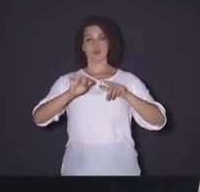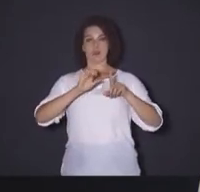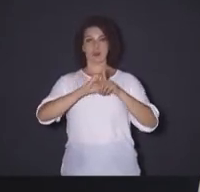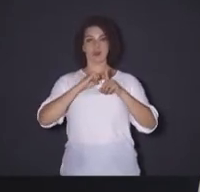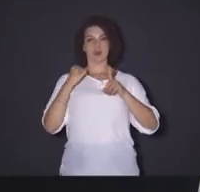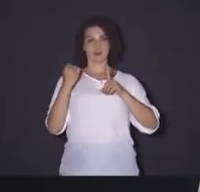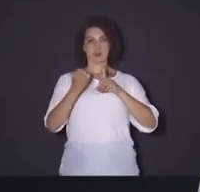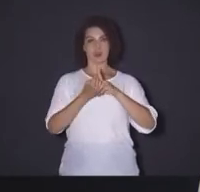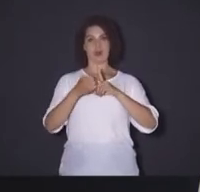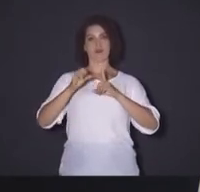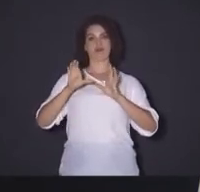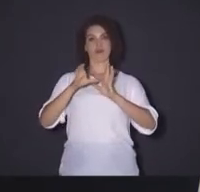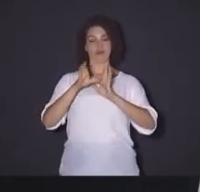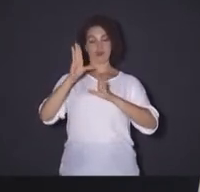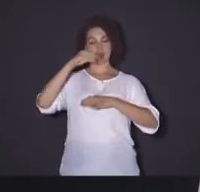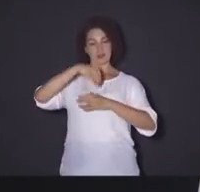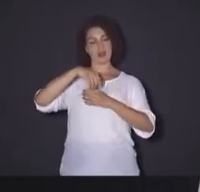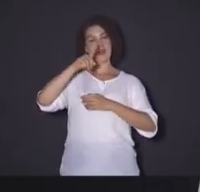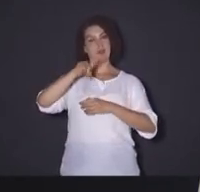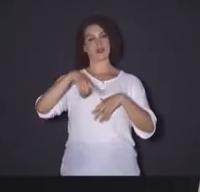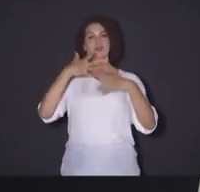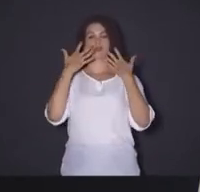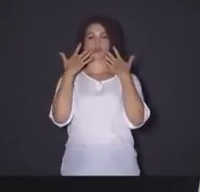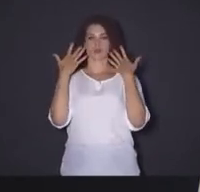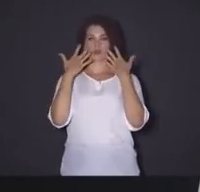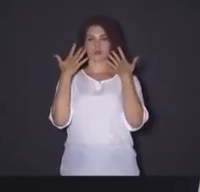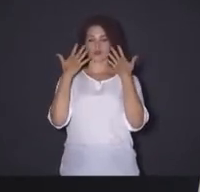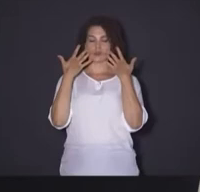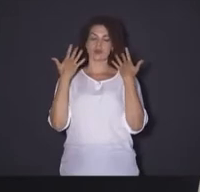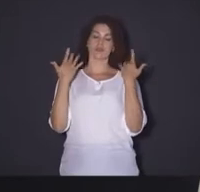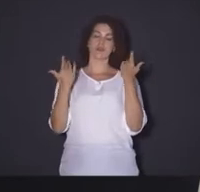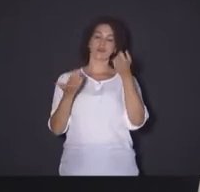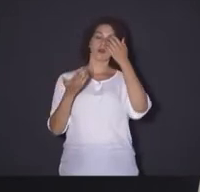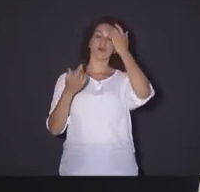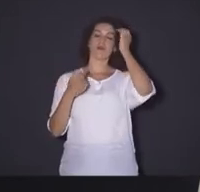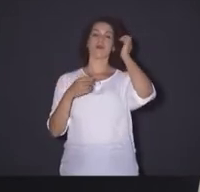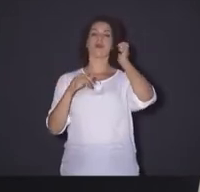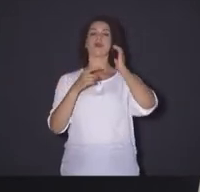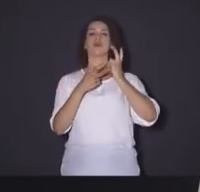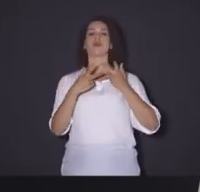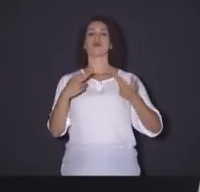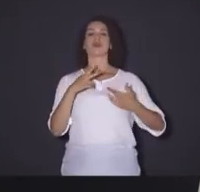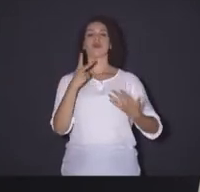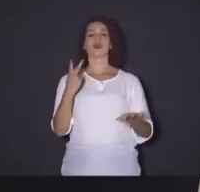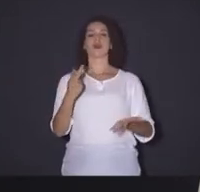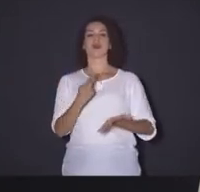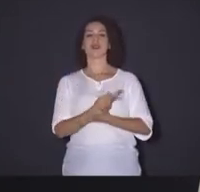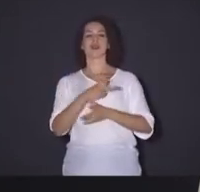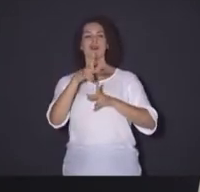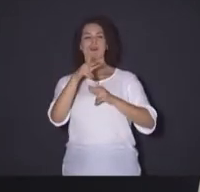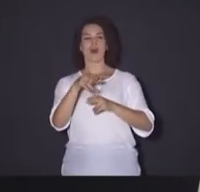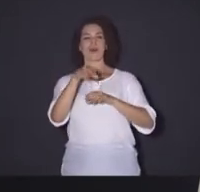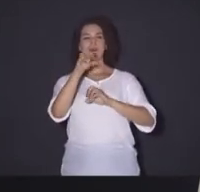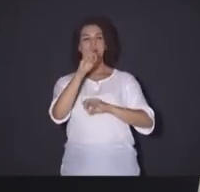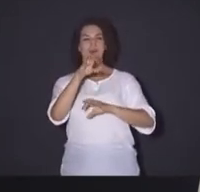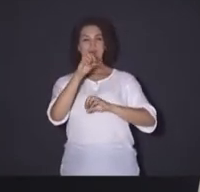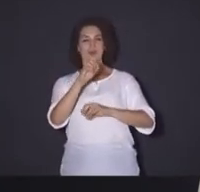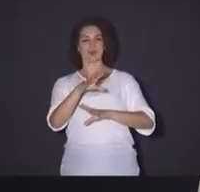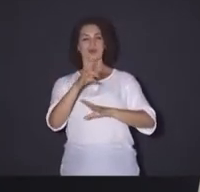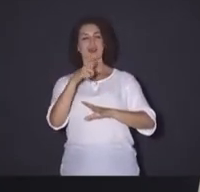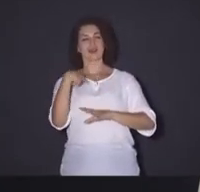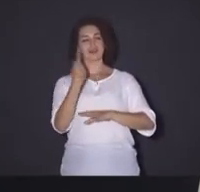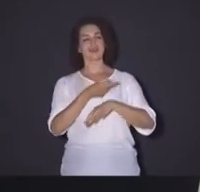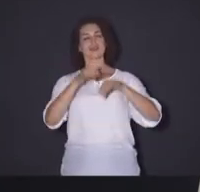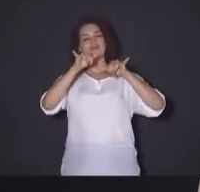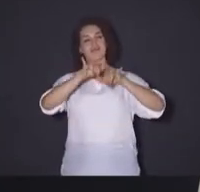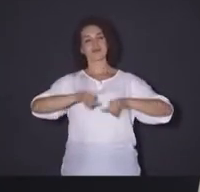com teatro, né? Então, a gente, quando acontece isso, como acontece com Educa, a gente vai